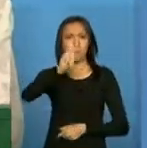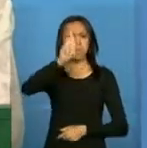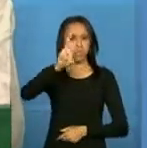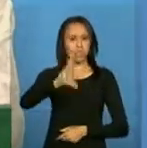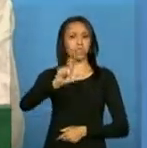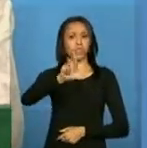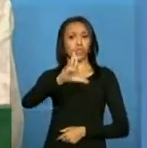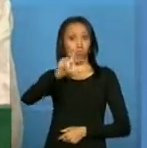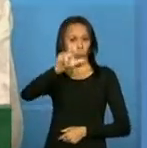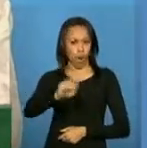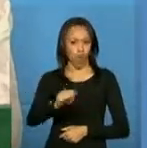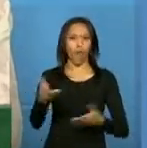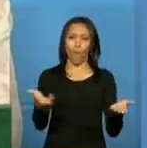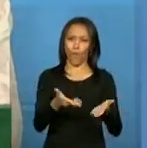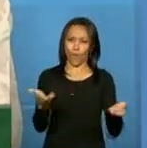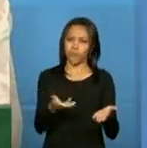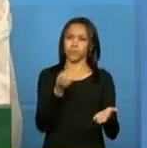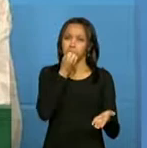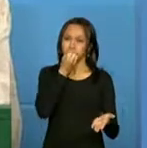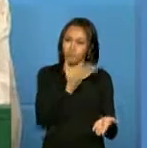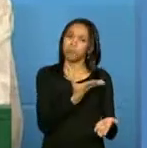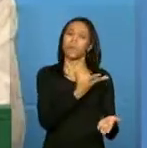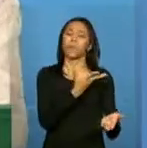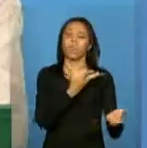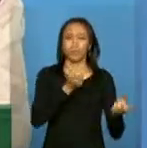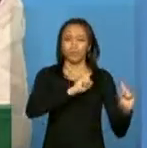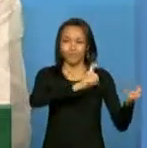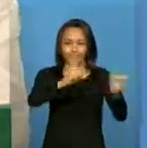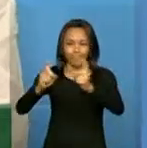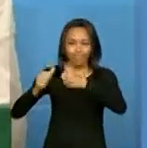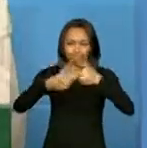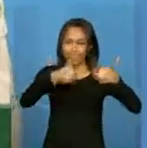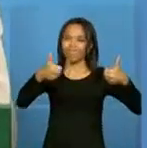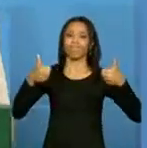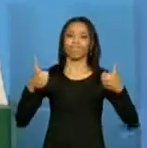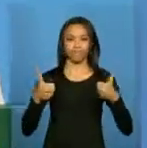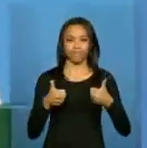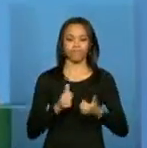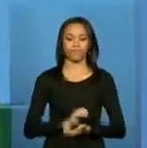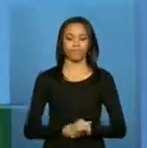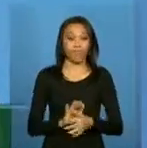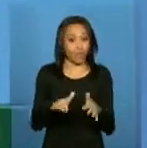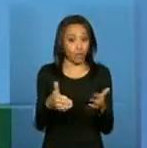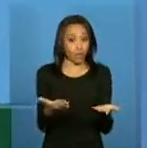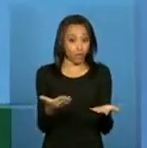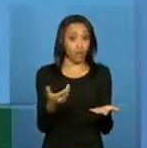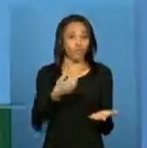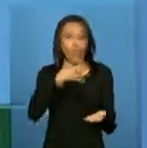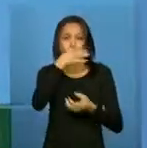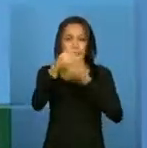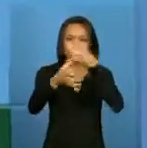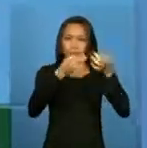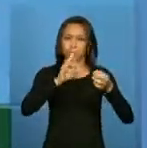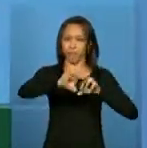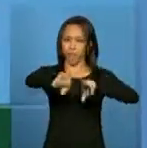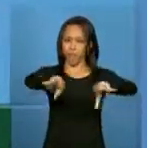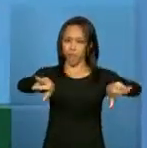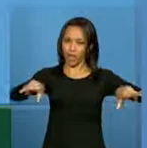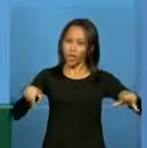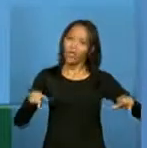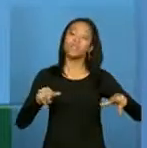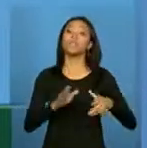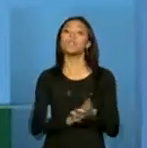sim, muita energia agora. Estamos eletrizados, energizados. Opinions, então temos diferentes opiniões, nós temos